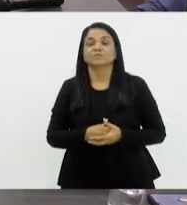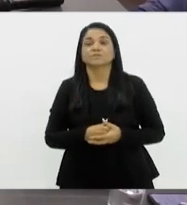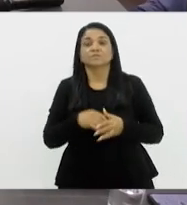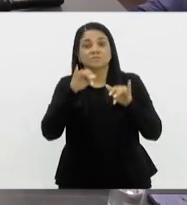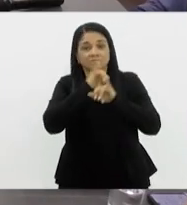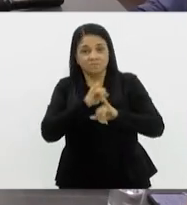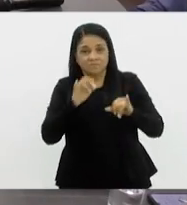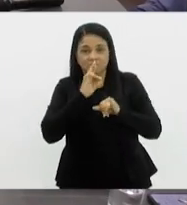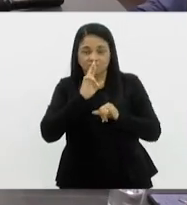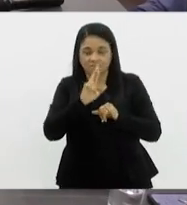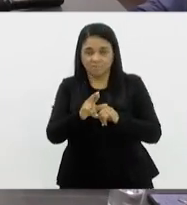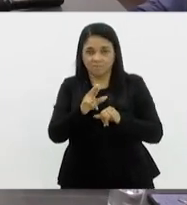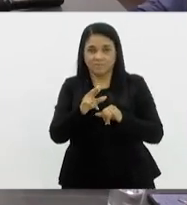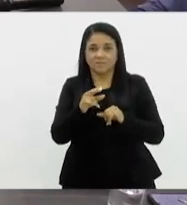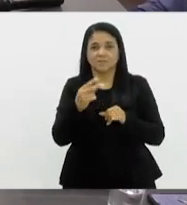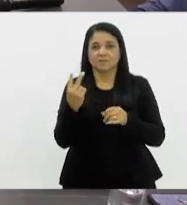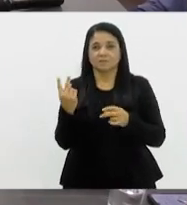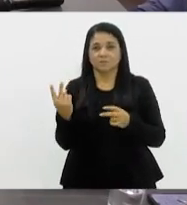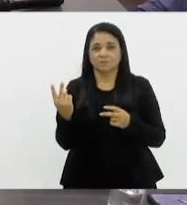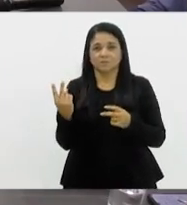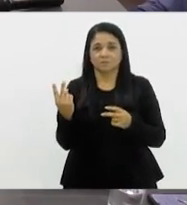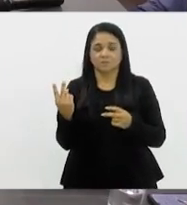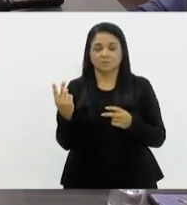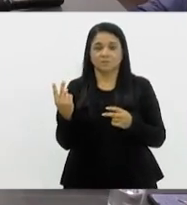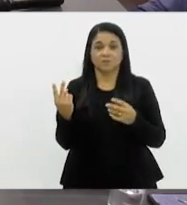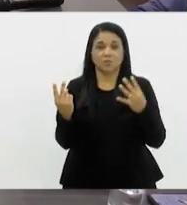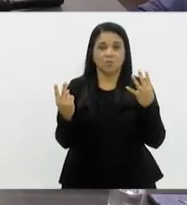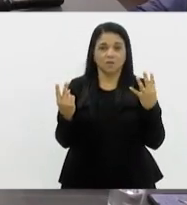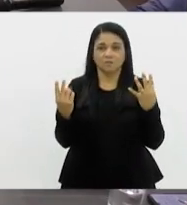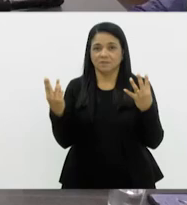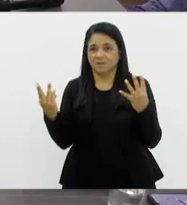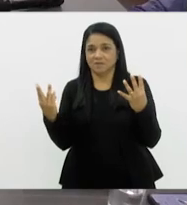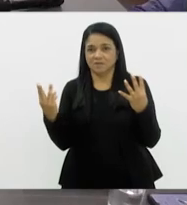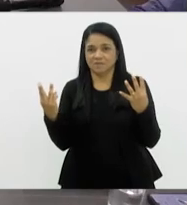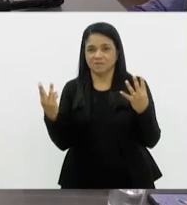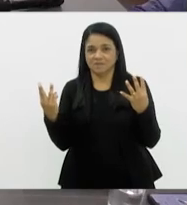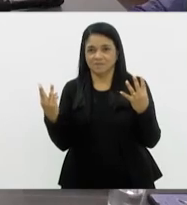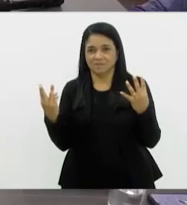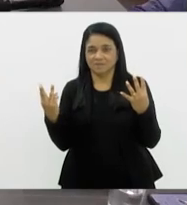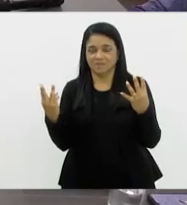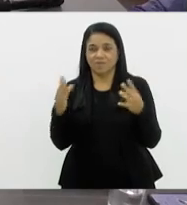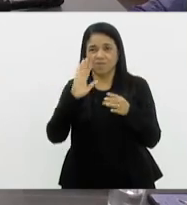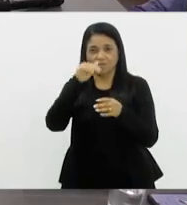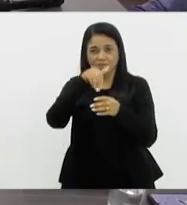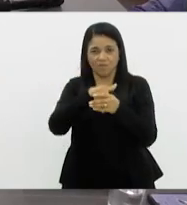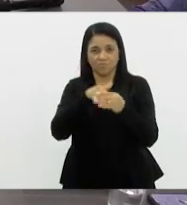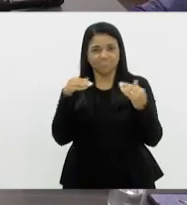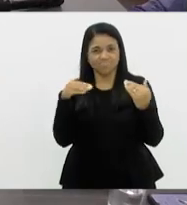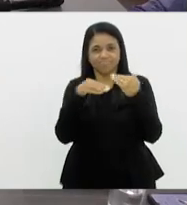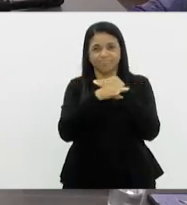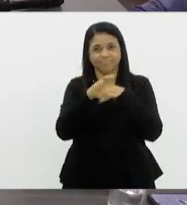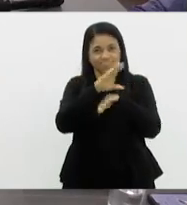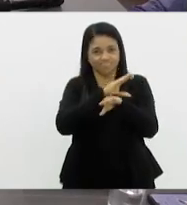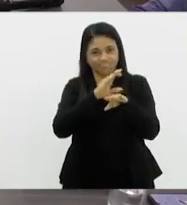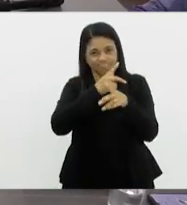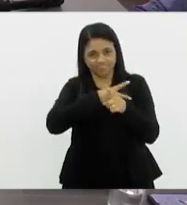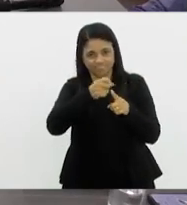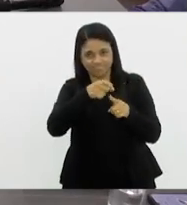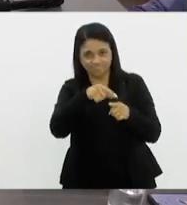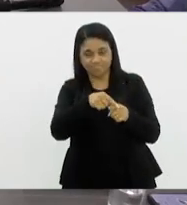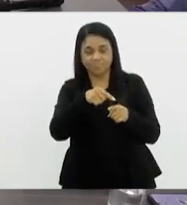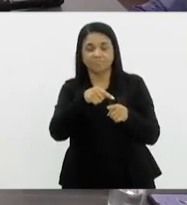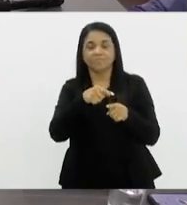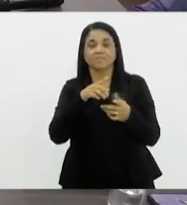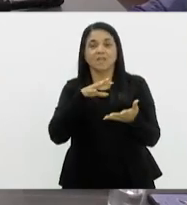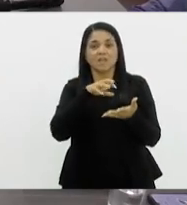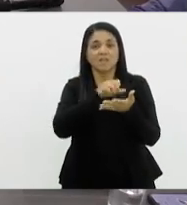proclamado o resultado por... 1, 2, 3, 4 votos a 3. Venceu o parecer pela inconstitucionalidade, concluindo pela transformação e indicação legislativa,